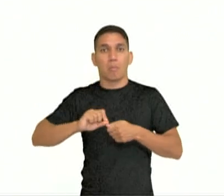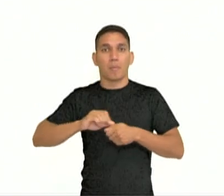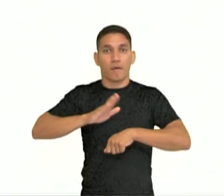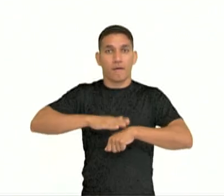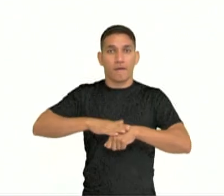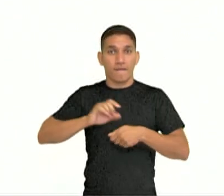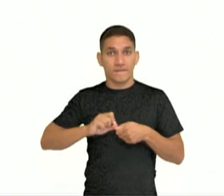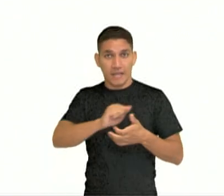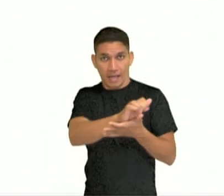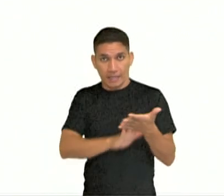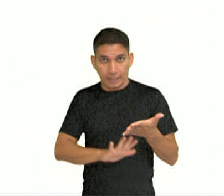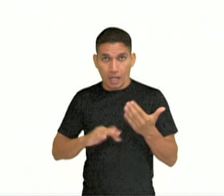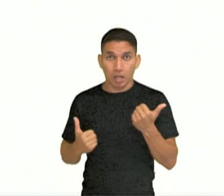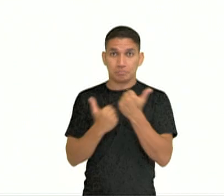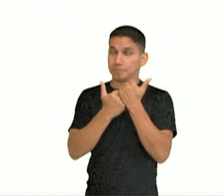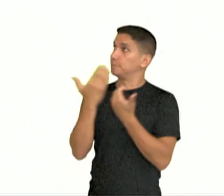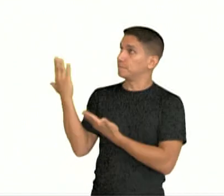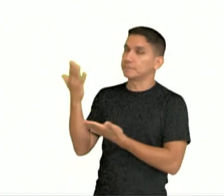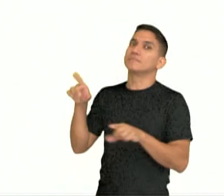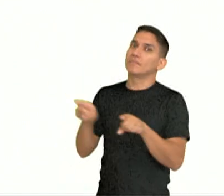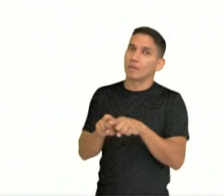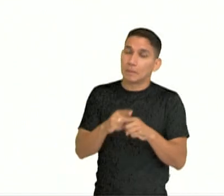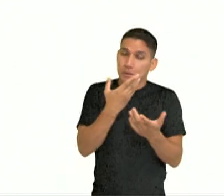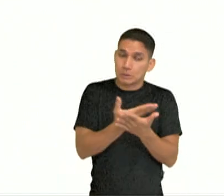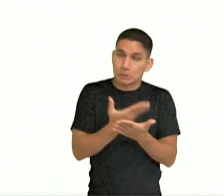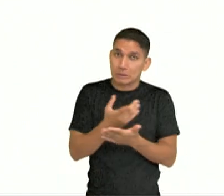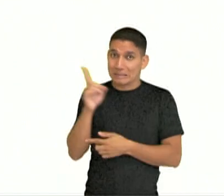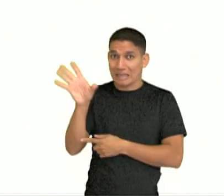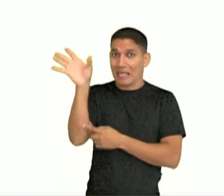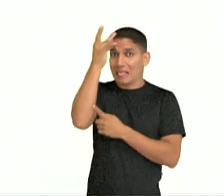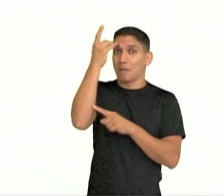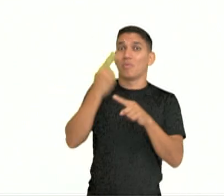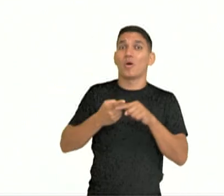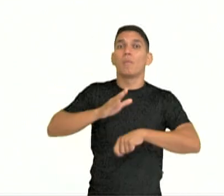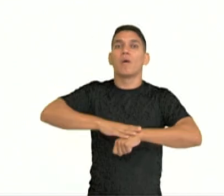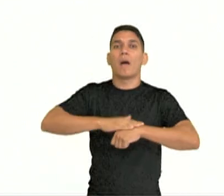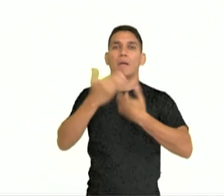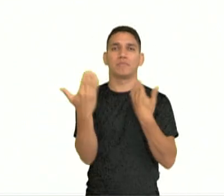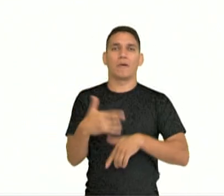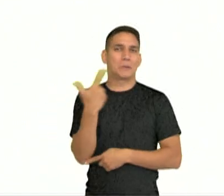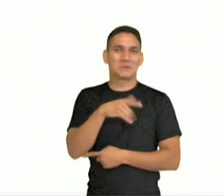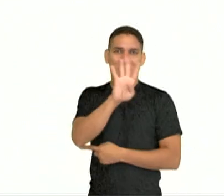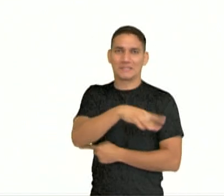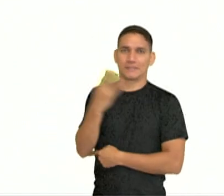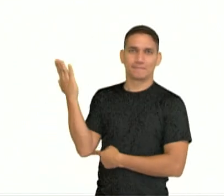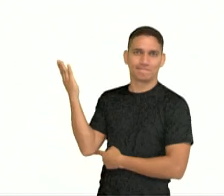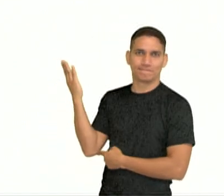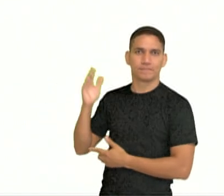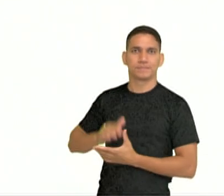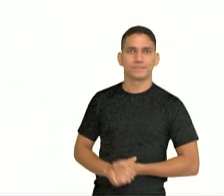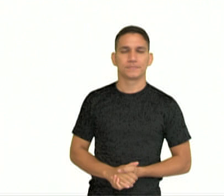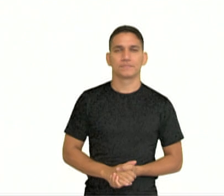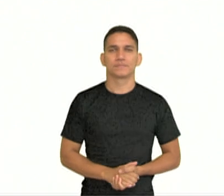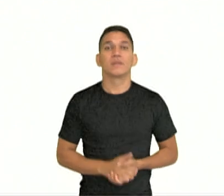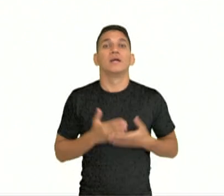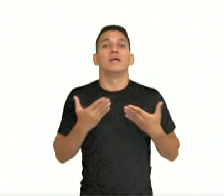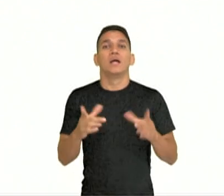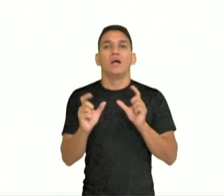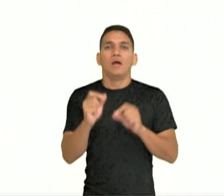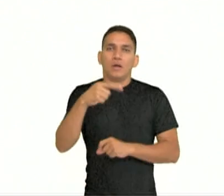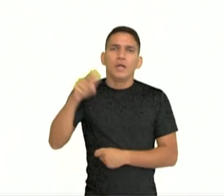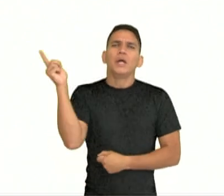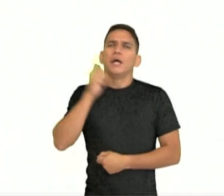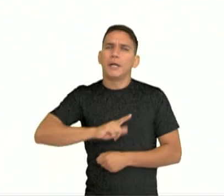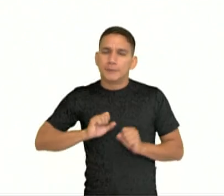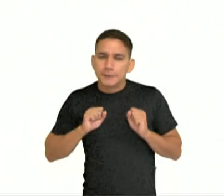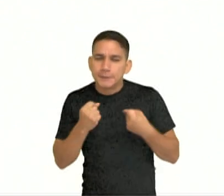esse slide usar como apoio. E estudar, porque numa prova você não vai ter esse apoio da tabela, tá, gente? Então, para que vocês